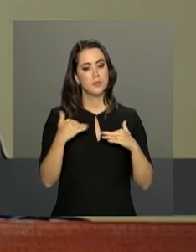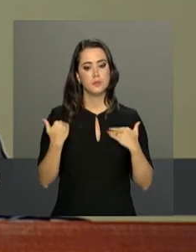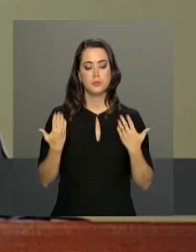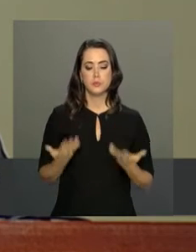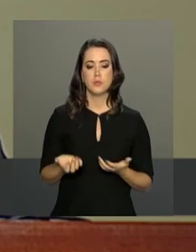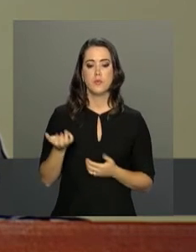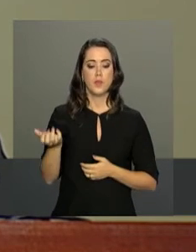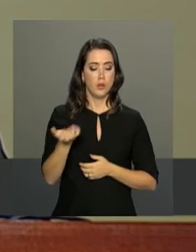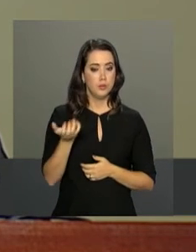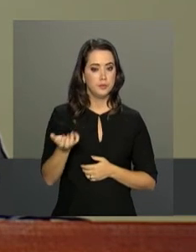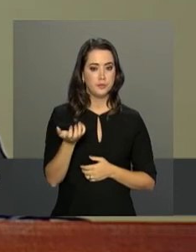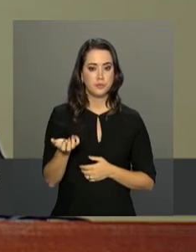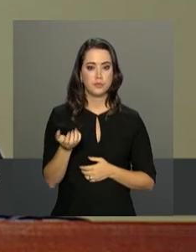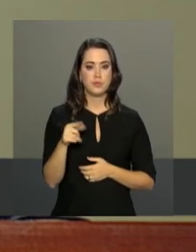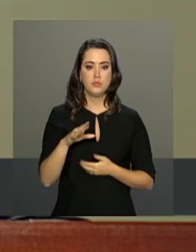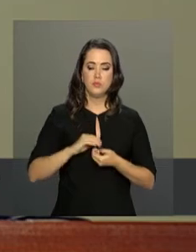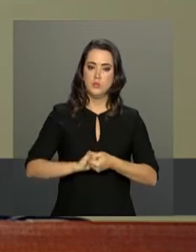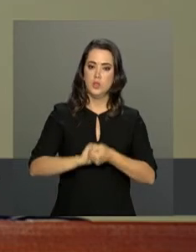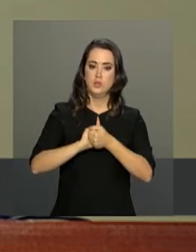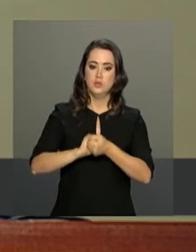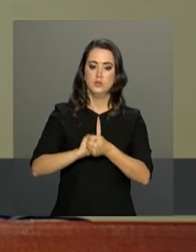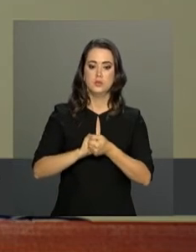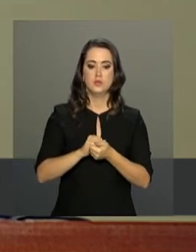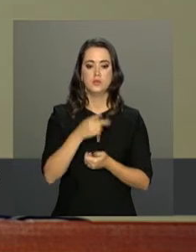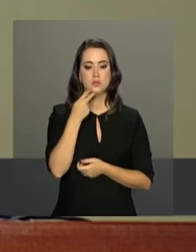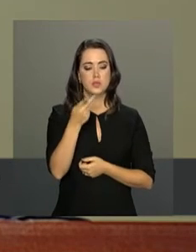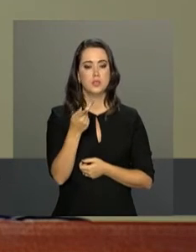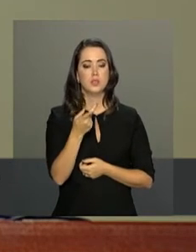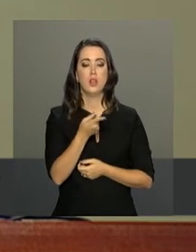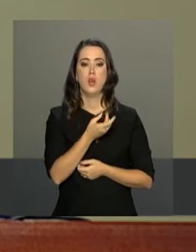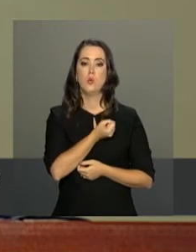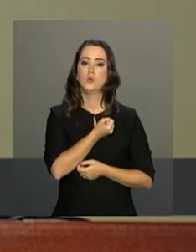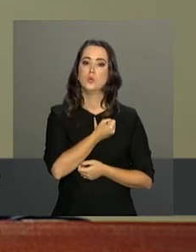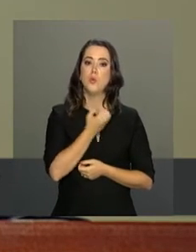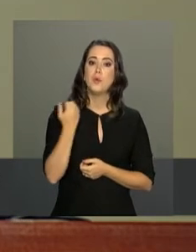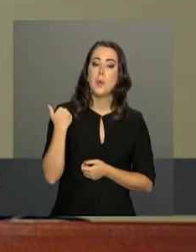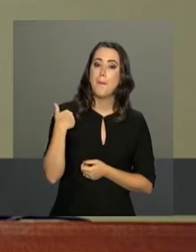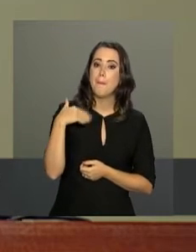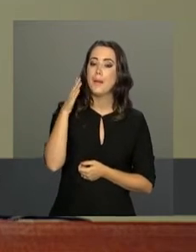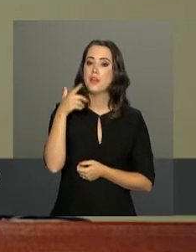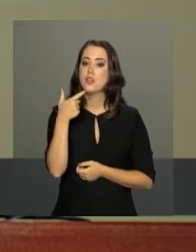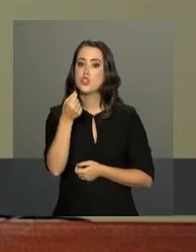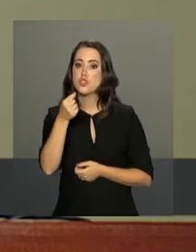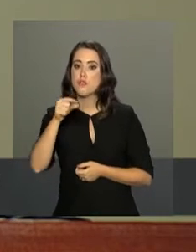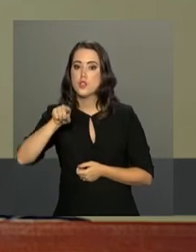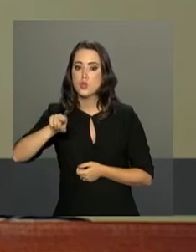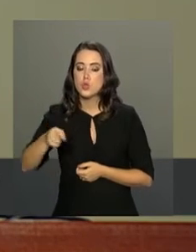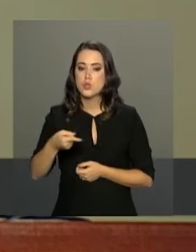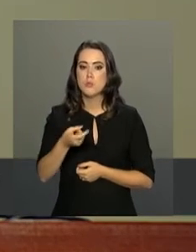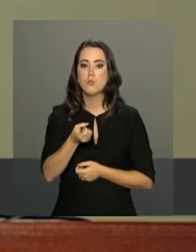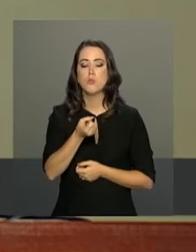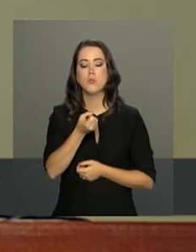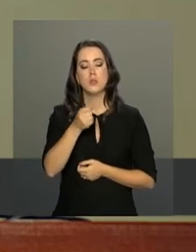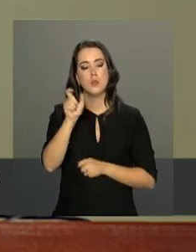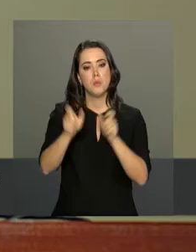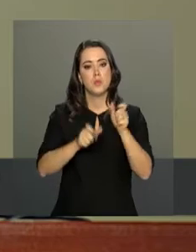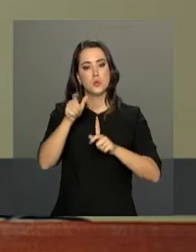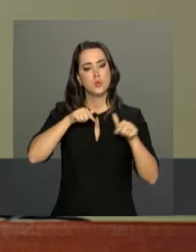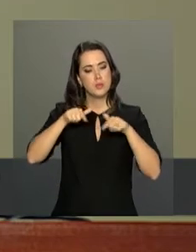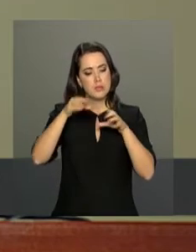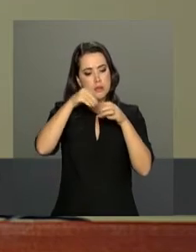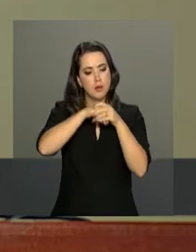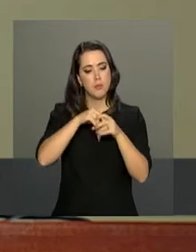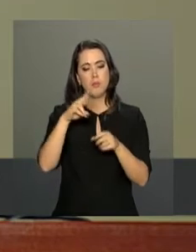eu quero saudar aqui vou usar um número os mais de 20 mil servidores da receita federal